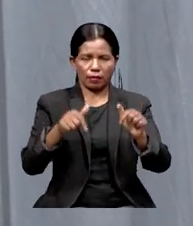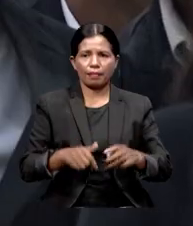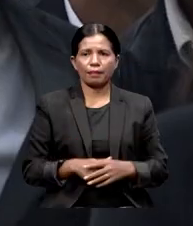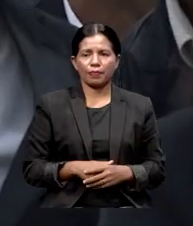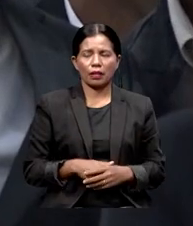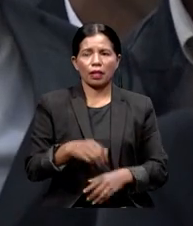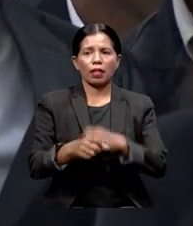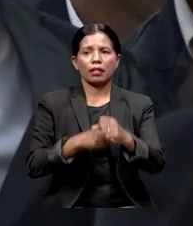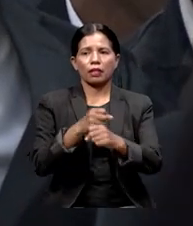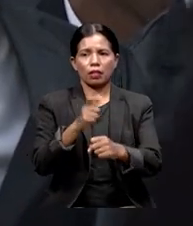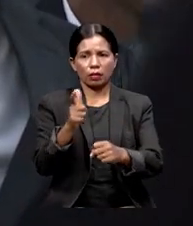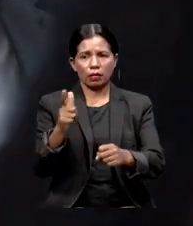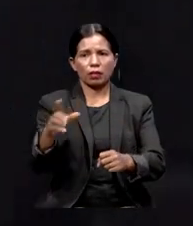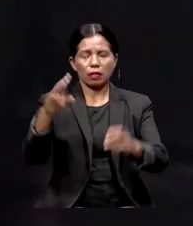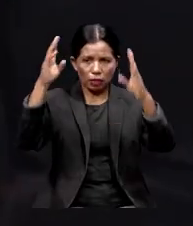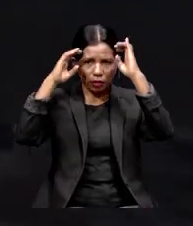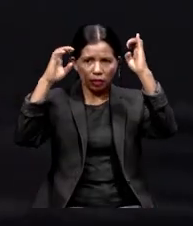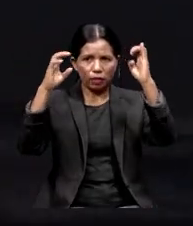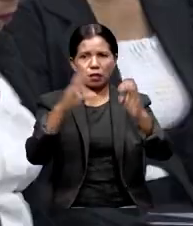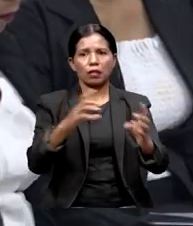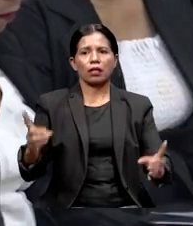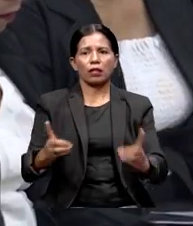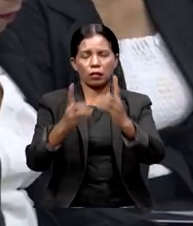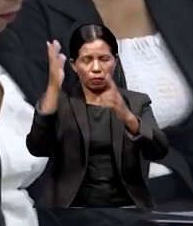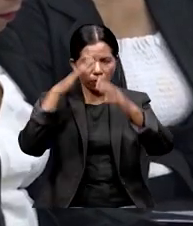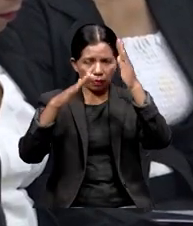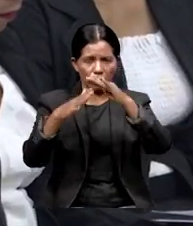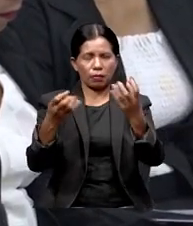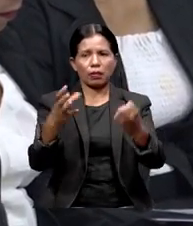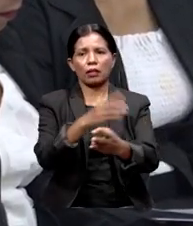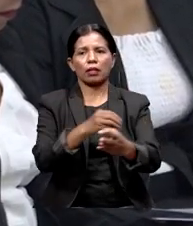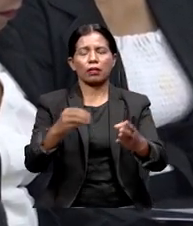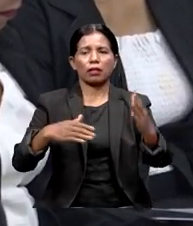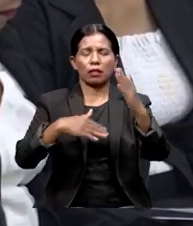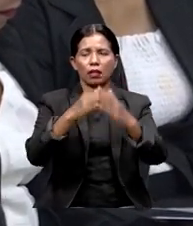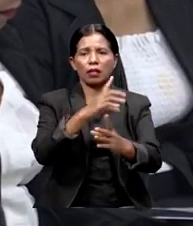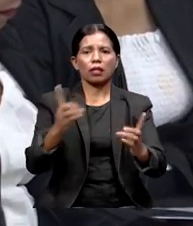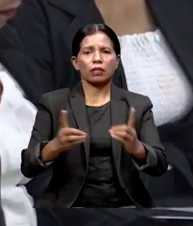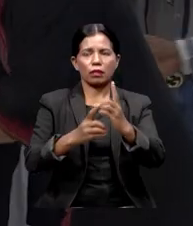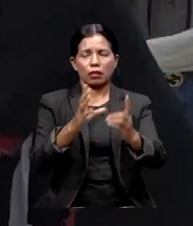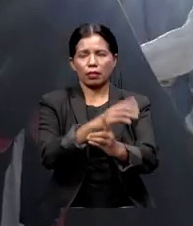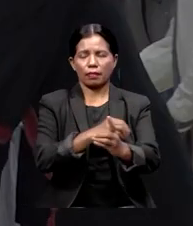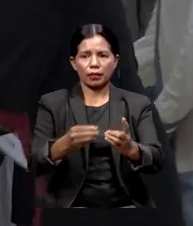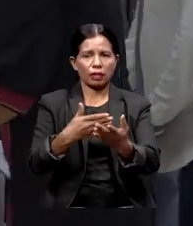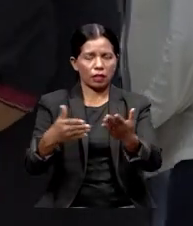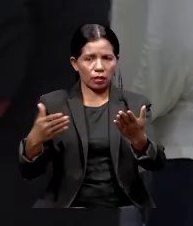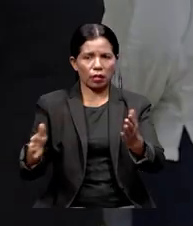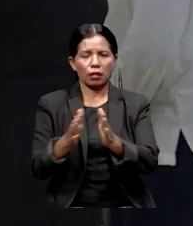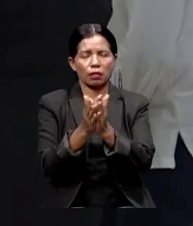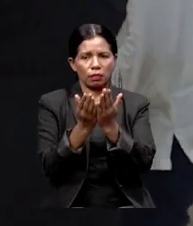Tina Ruano Lure Sinona, setor educação se enfrenta problema barak, liu-liu, infraestrutura, mobiliário, no livro,